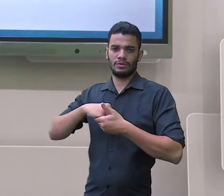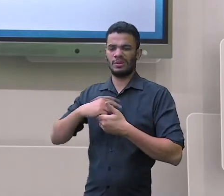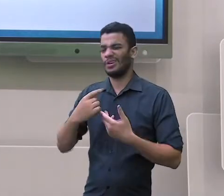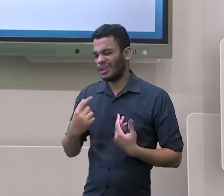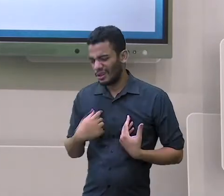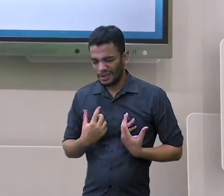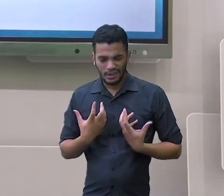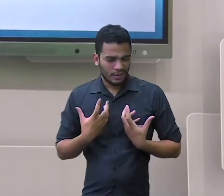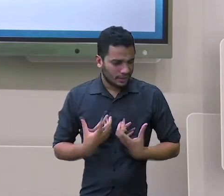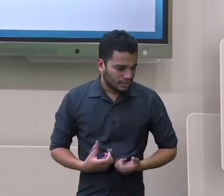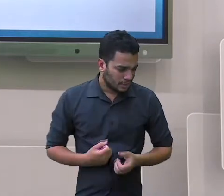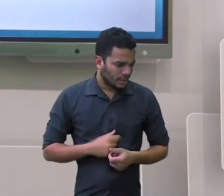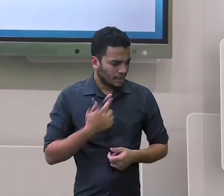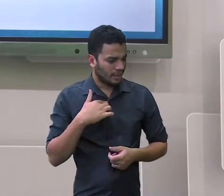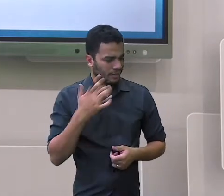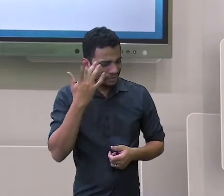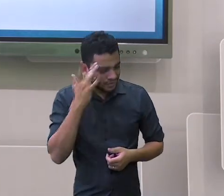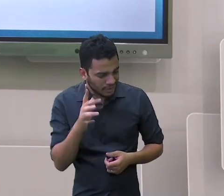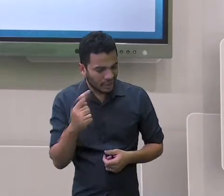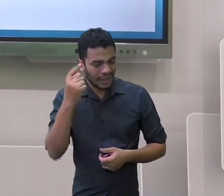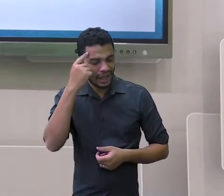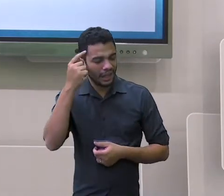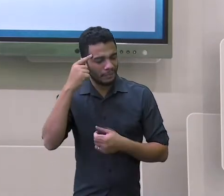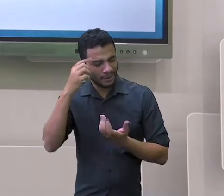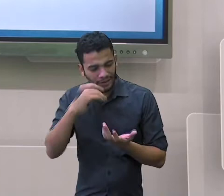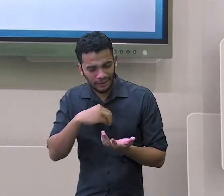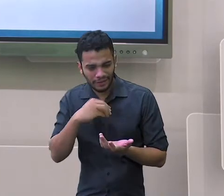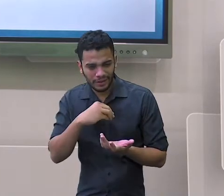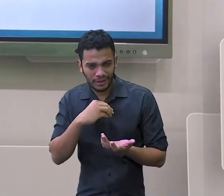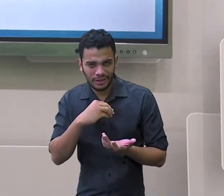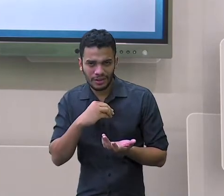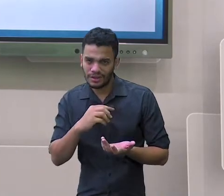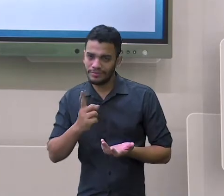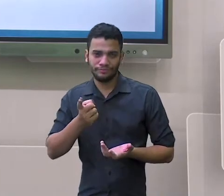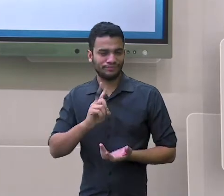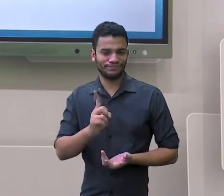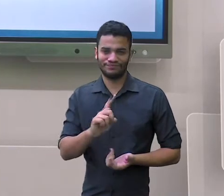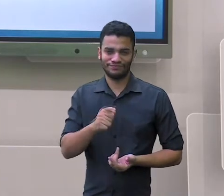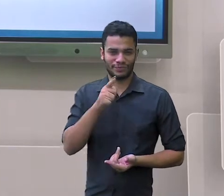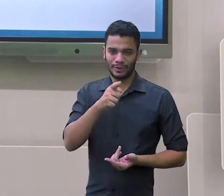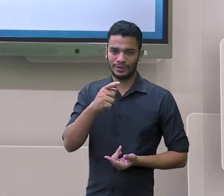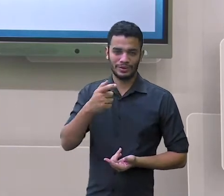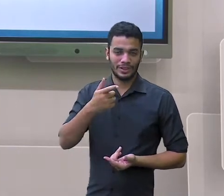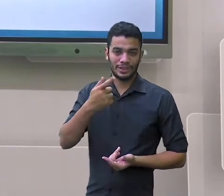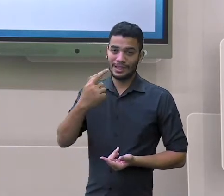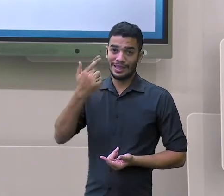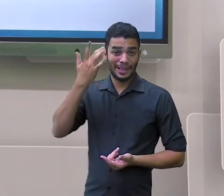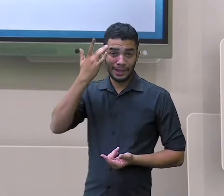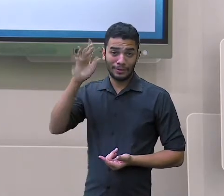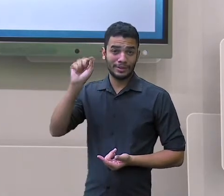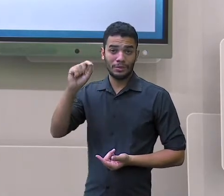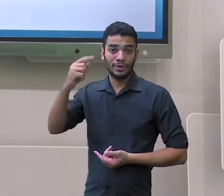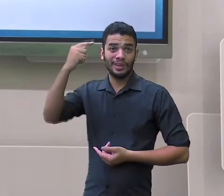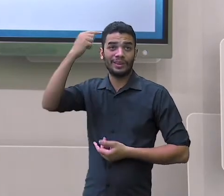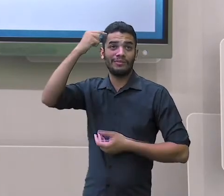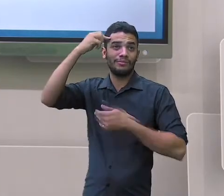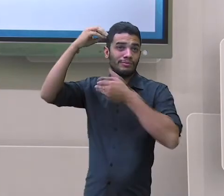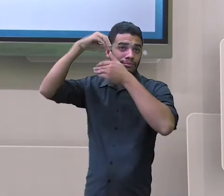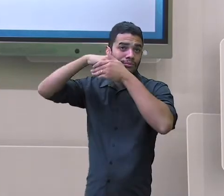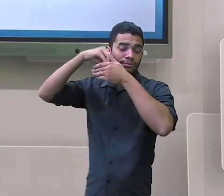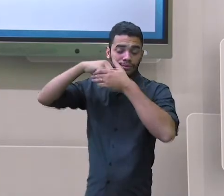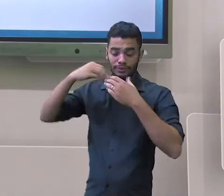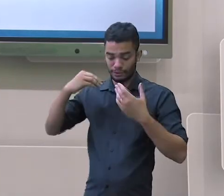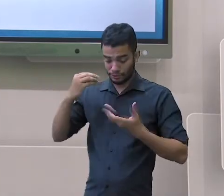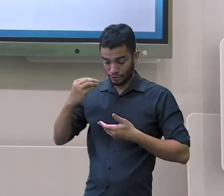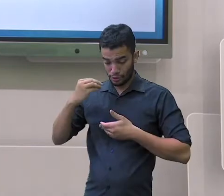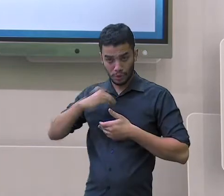corpo tem um órgão chamado encéfalo, e nesse encéfalo, isso é um nível que a gente vai falar